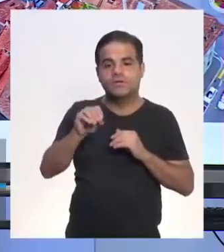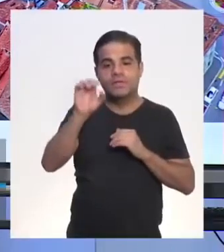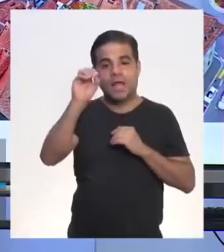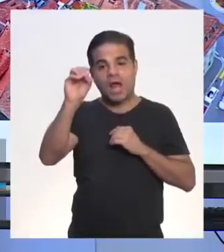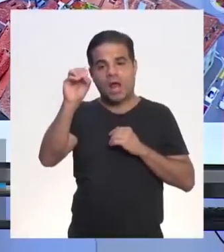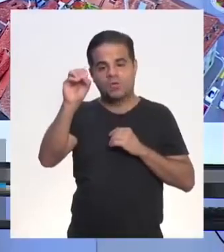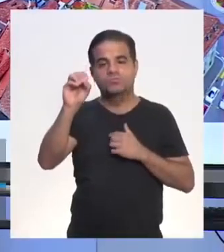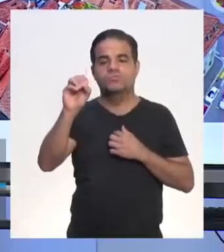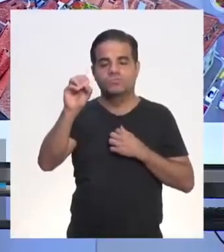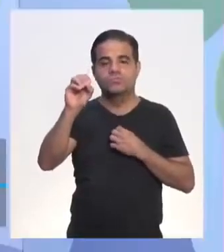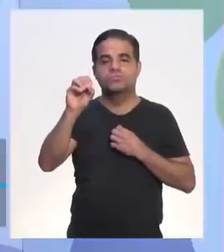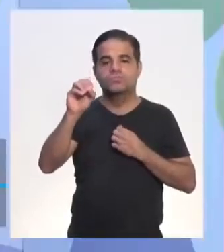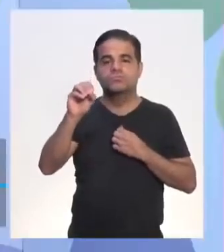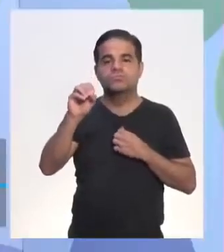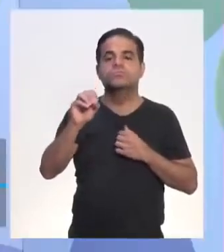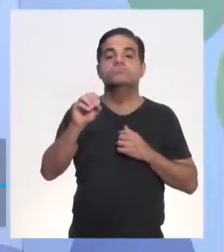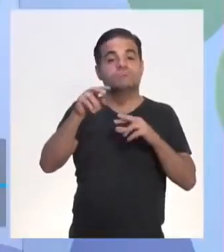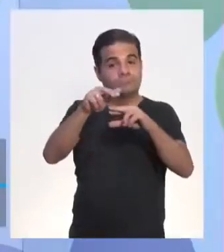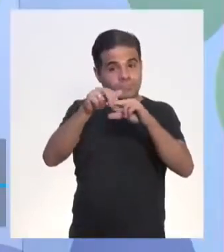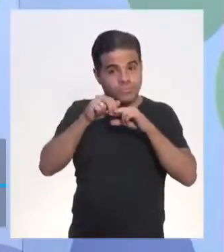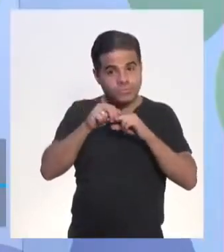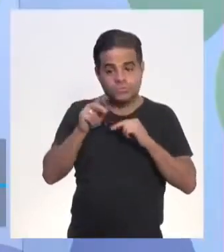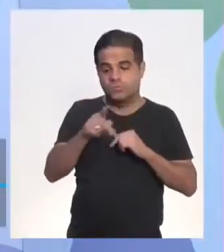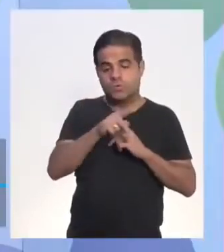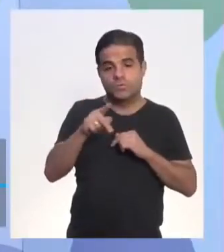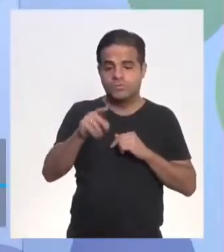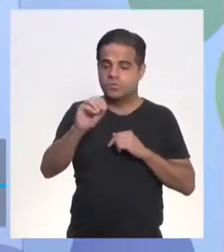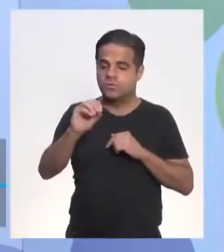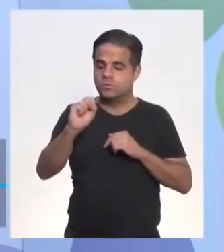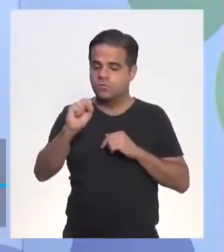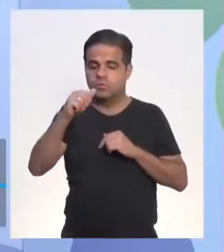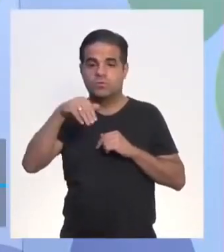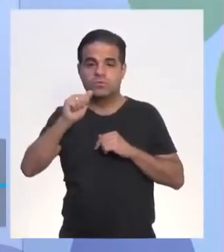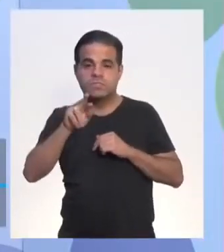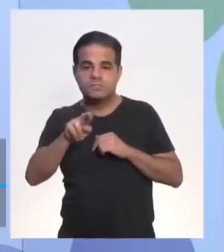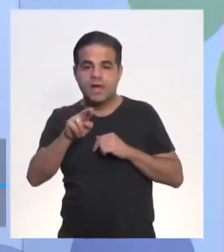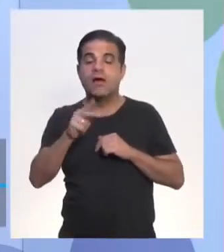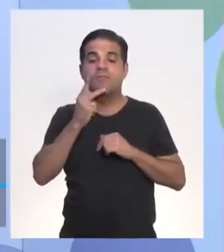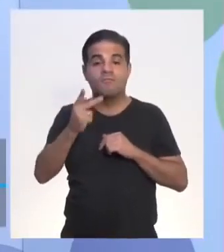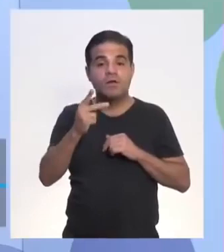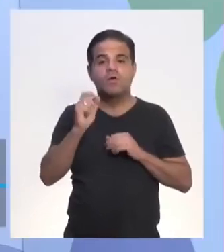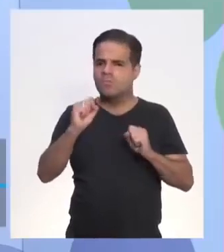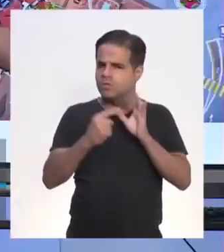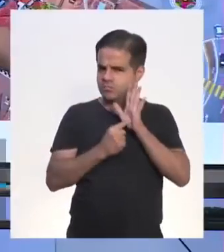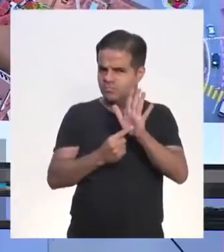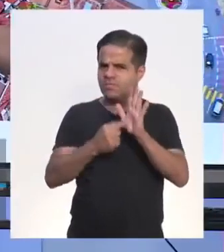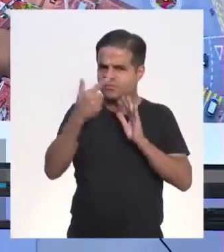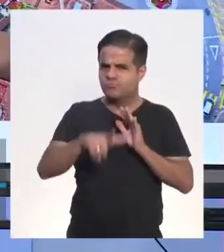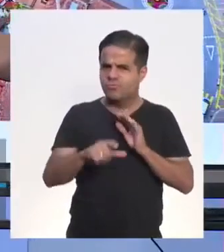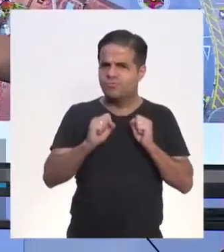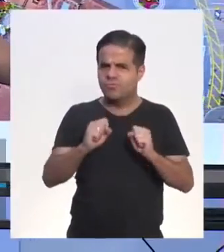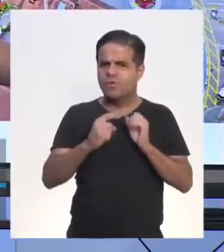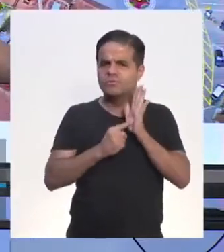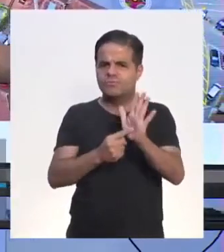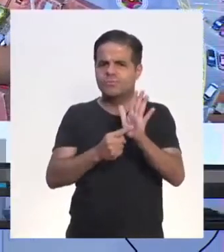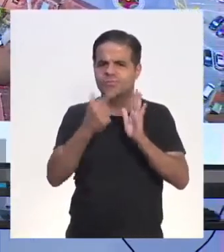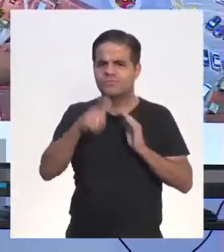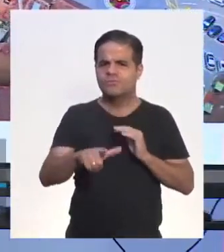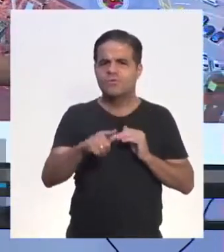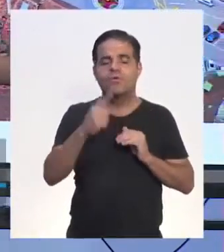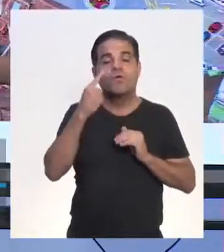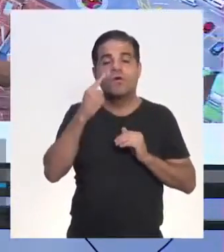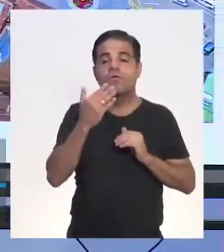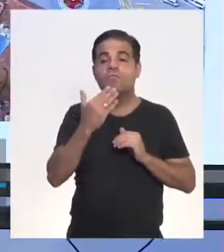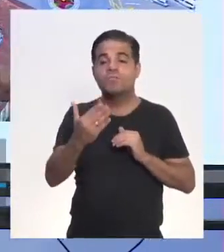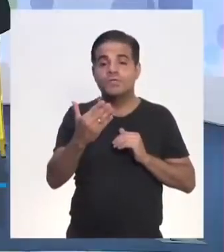né, Alê? Exatamente. Por isso que o professor Osmar falou, mostra ela de novo, aquela de baixo. Essa aqui? De baixo. Isso, ó. Vou